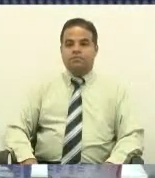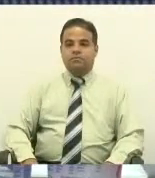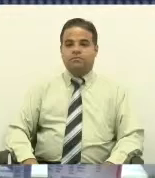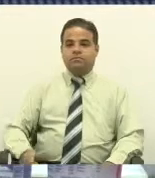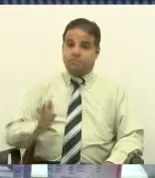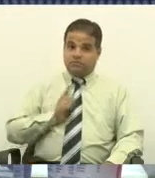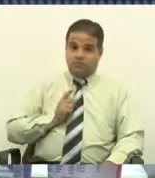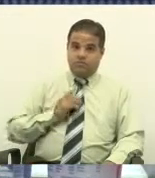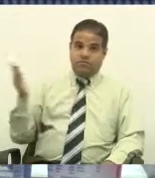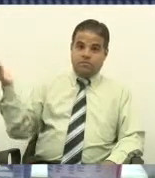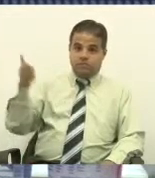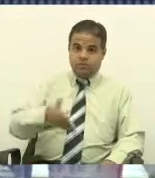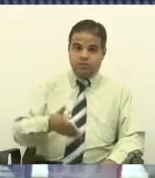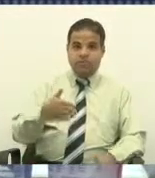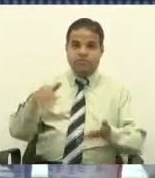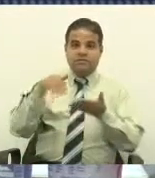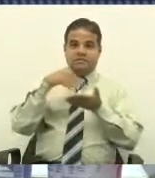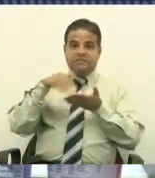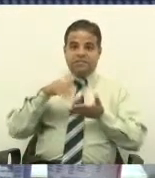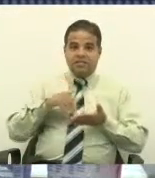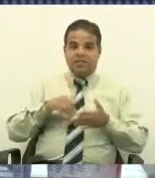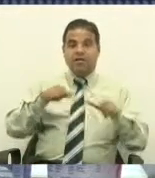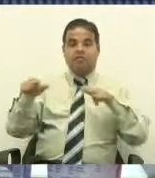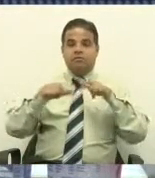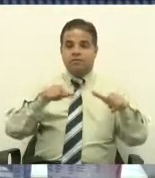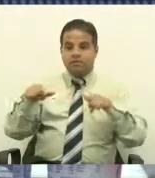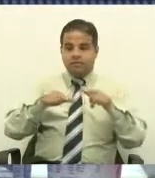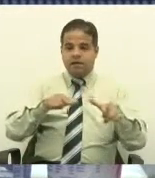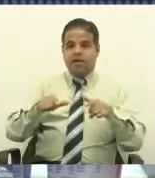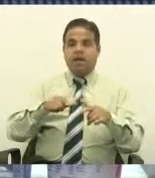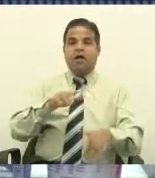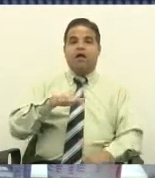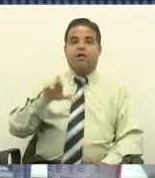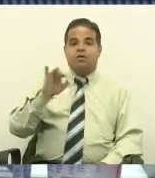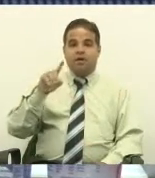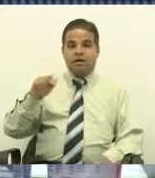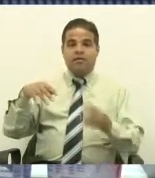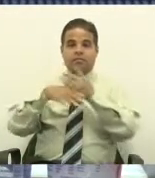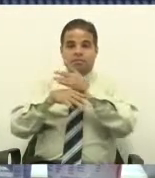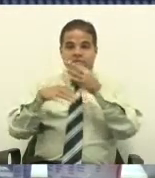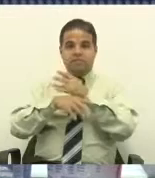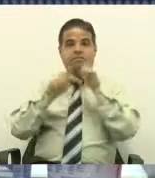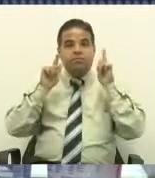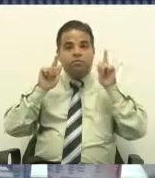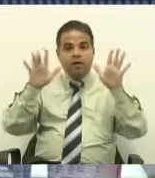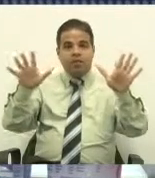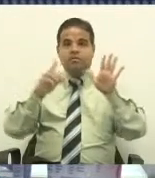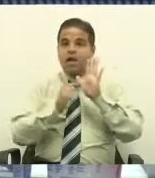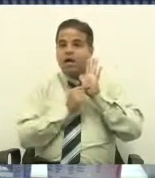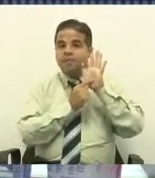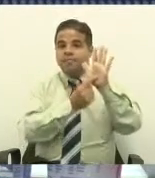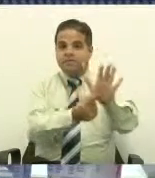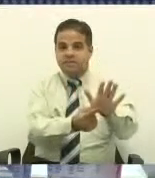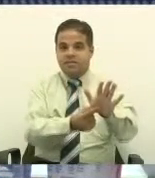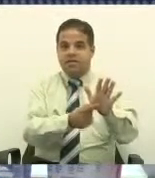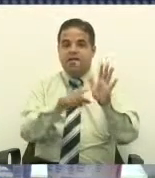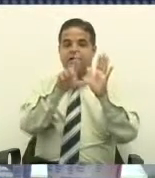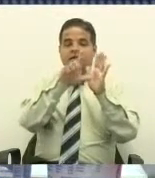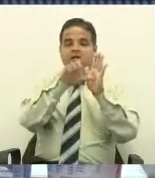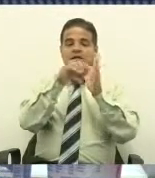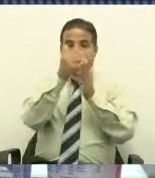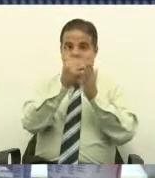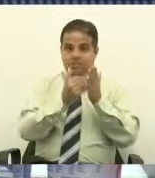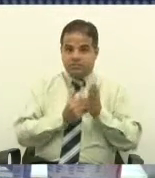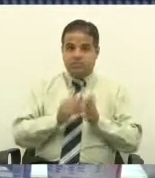Venho hoje aqui, enquanto secretária do Trabalho, Emprego e Renda do município de Guarulhos, apresentar a Lei de